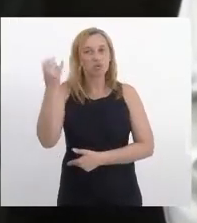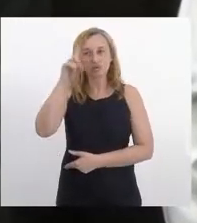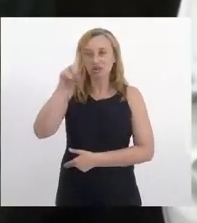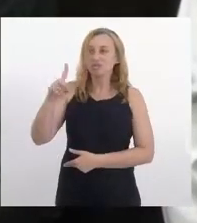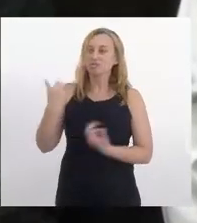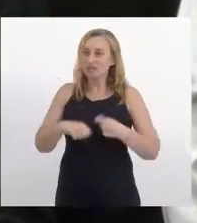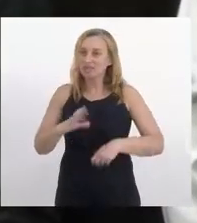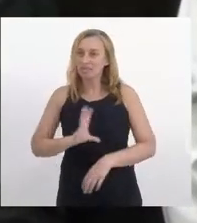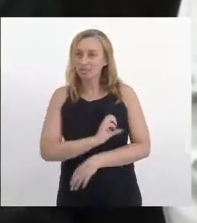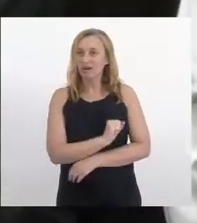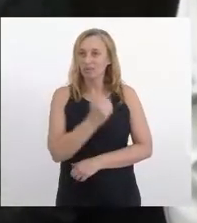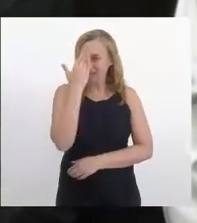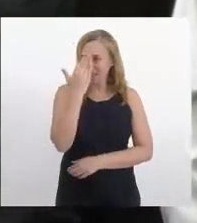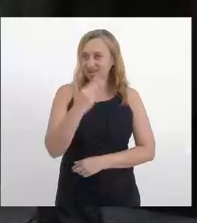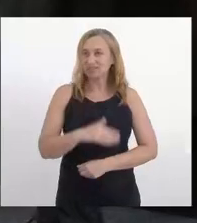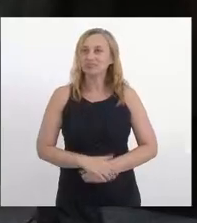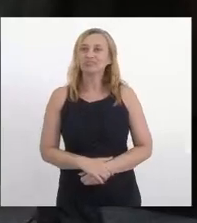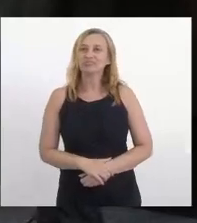amar. Obrigado.